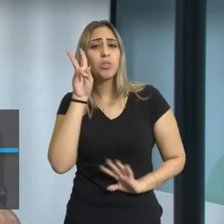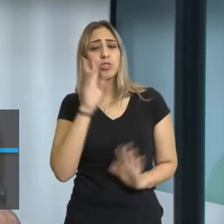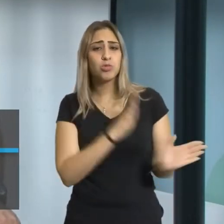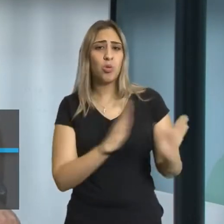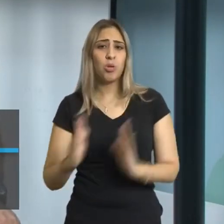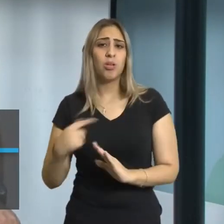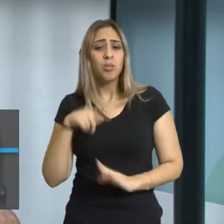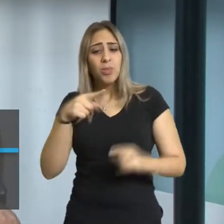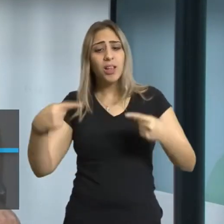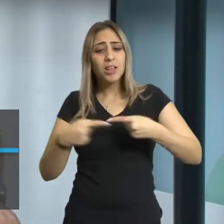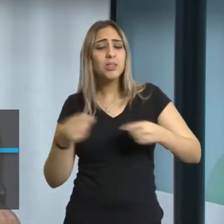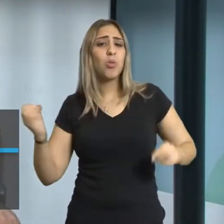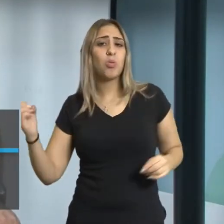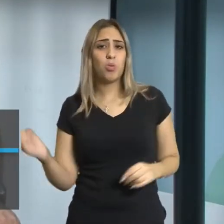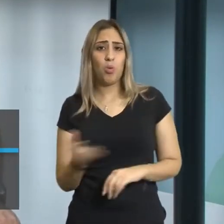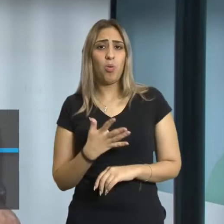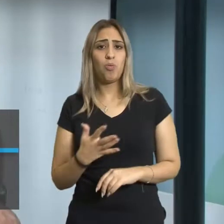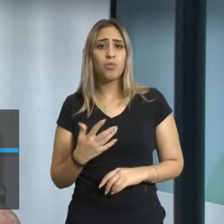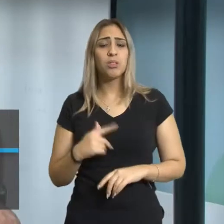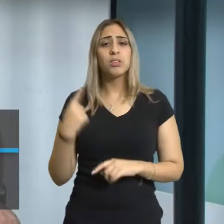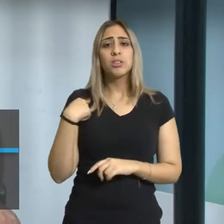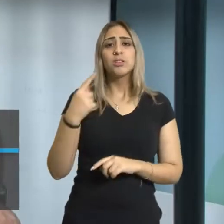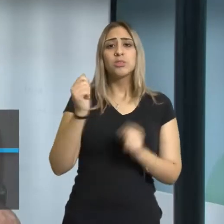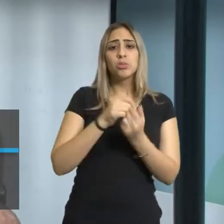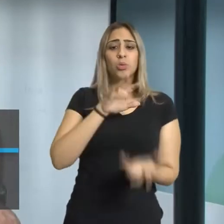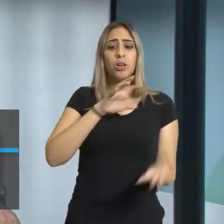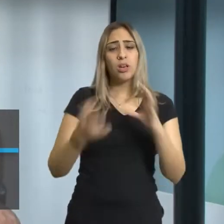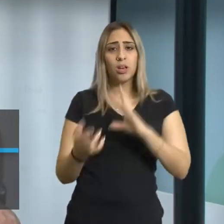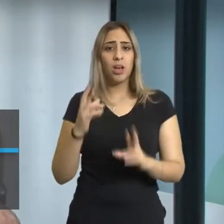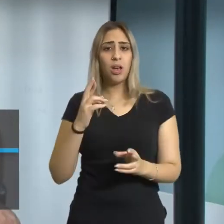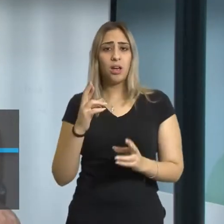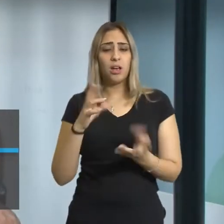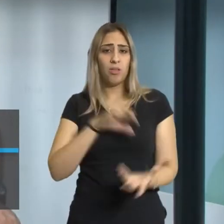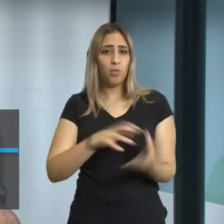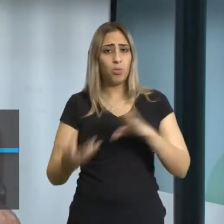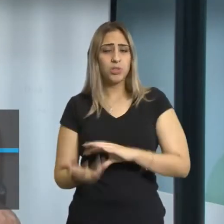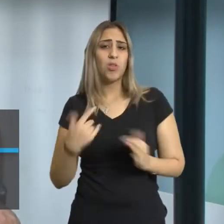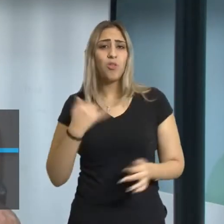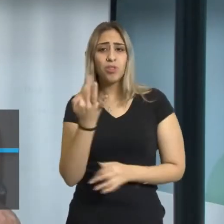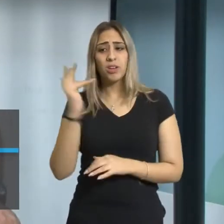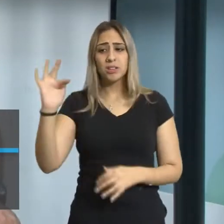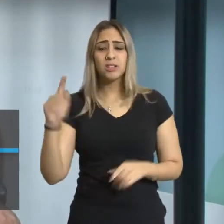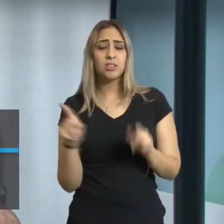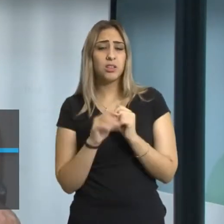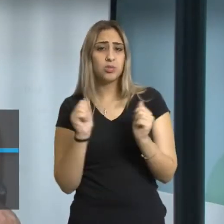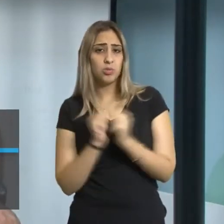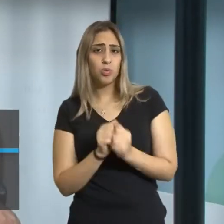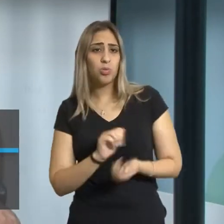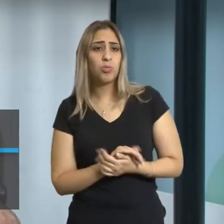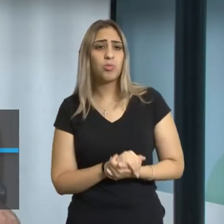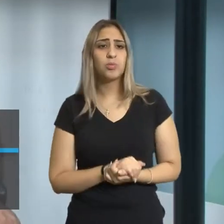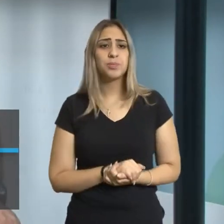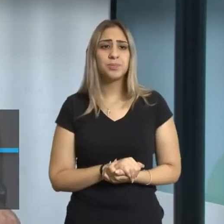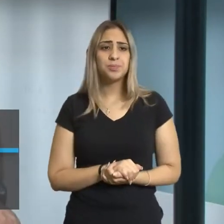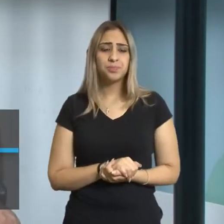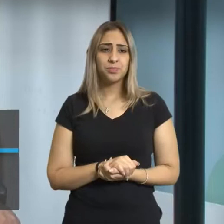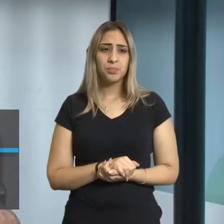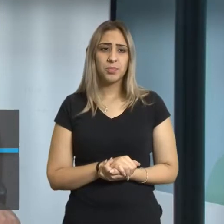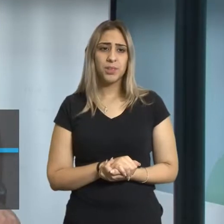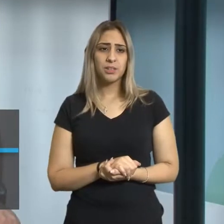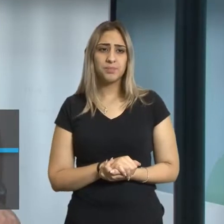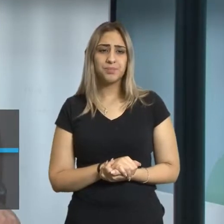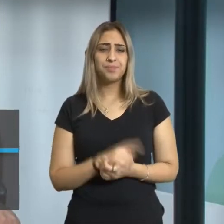tá essa ligação é bem óbvia e são francesa a liberdade guiando o povo quer um símbolo da Revolução Francesa